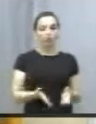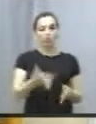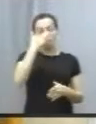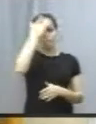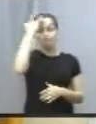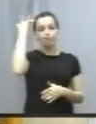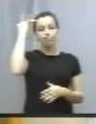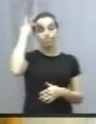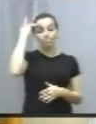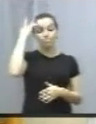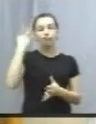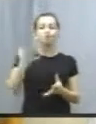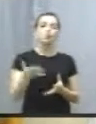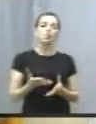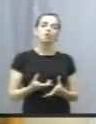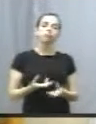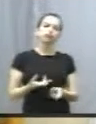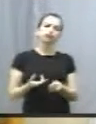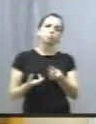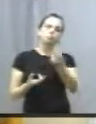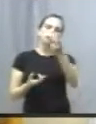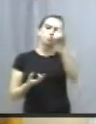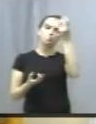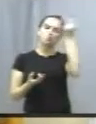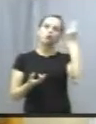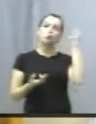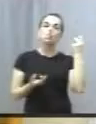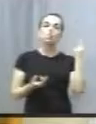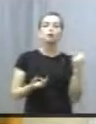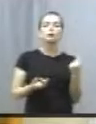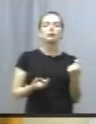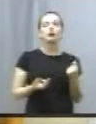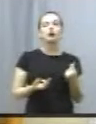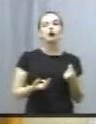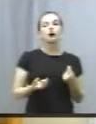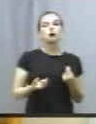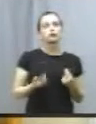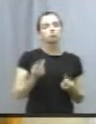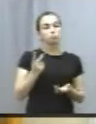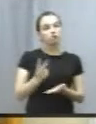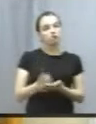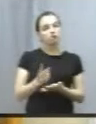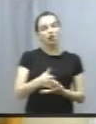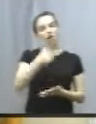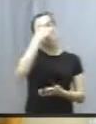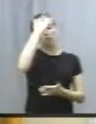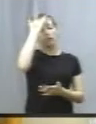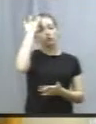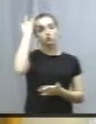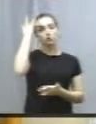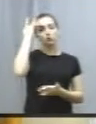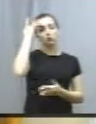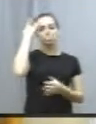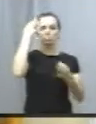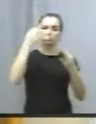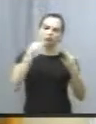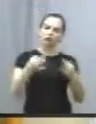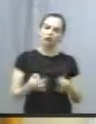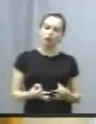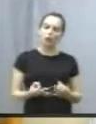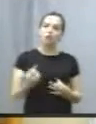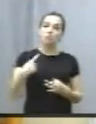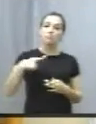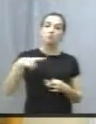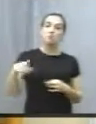várias pessoas que há muito tempo, eu mesmo o procurei várias vezes, presidente, de pessoas que são corretas, que vão lá,